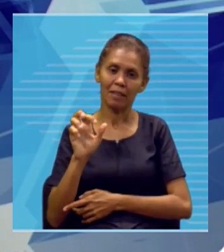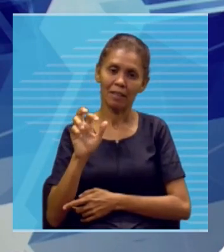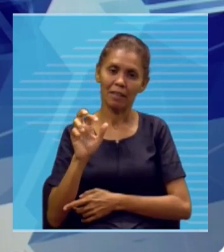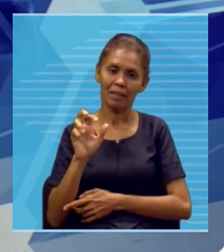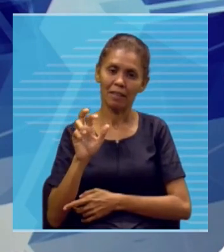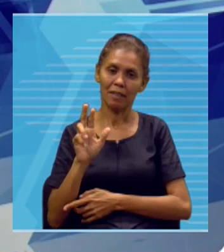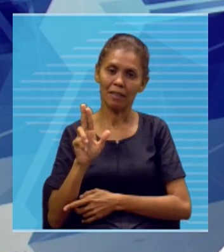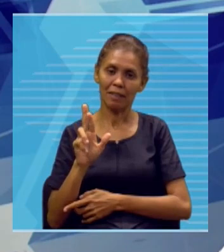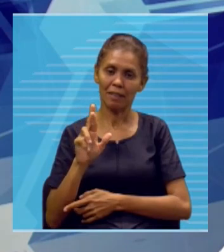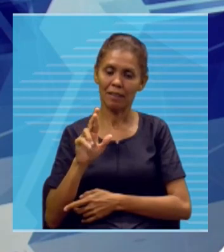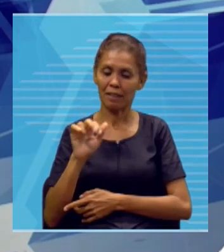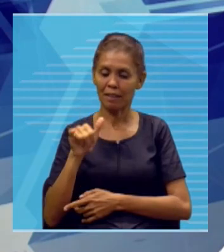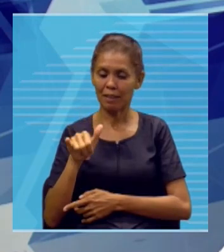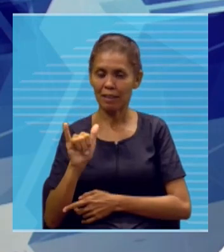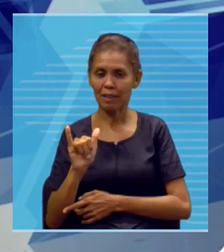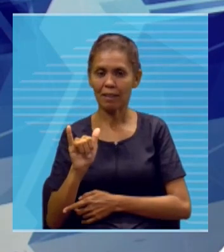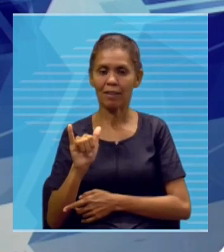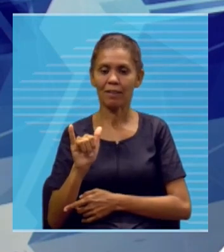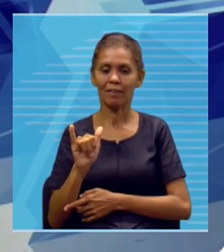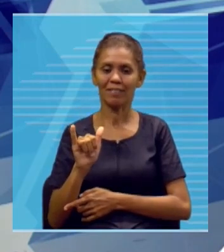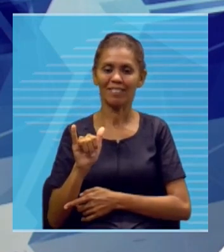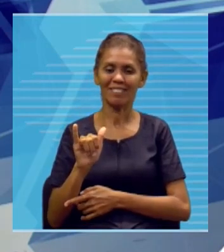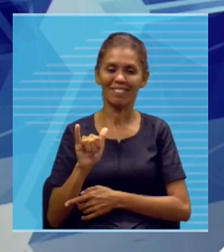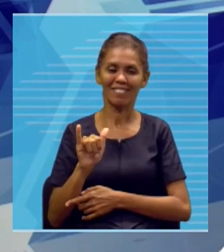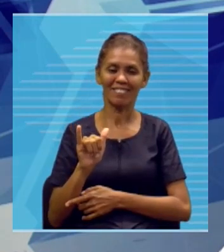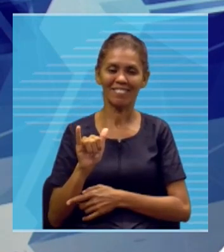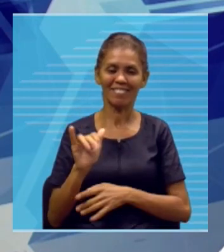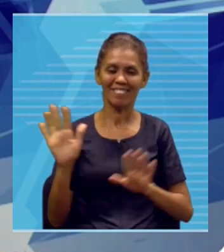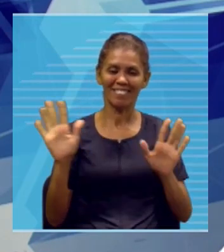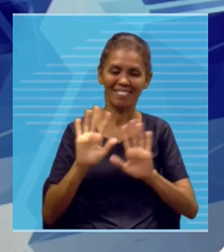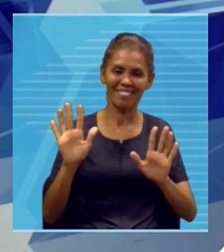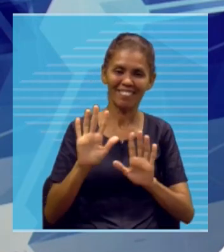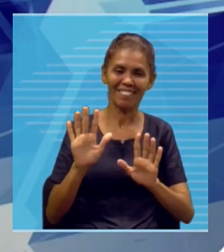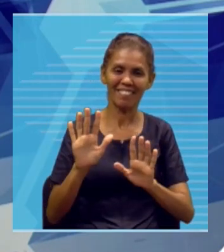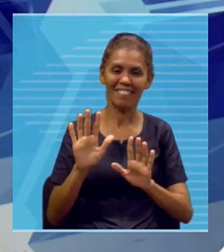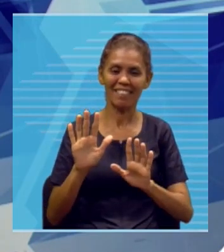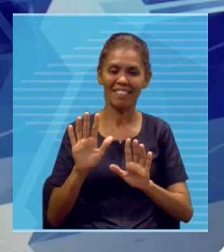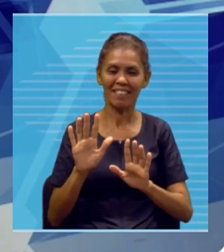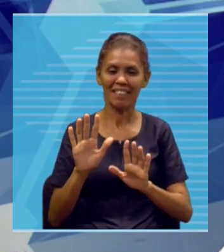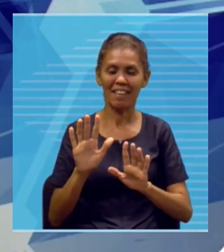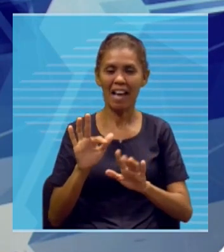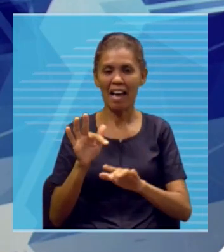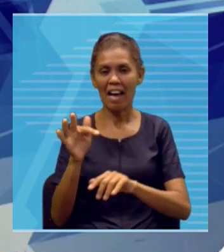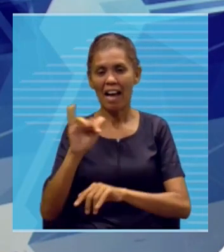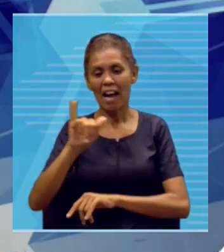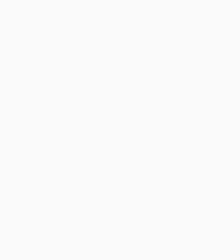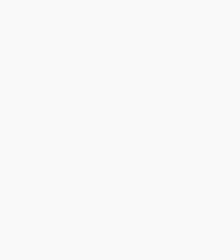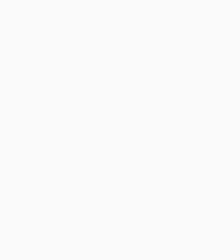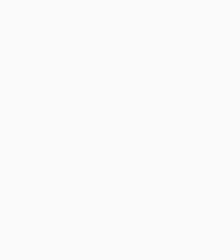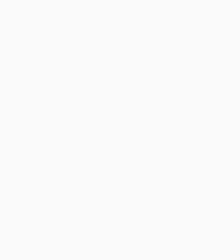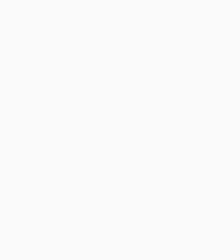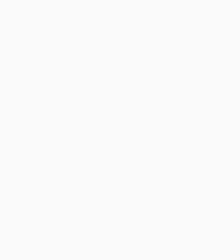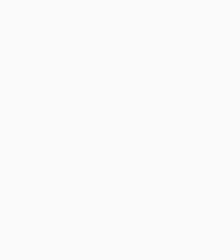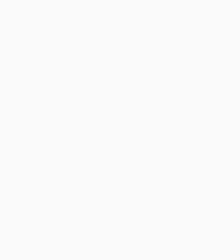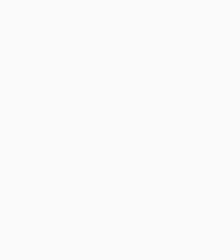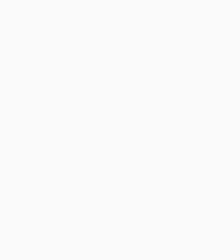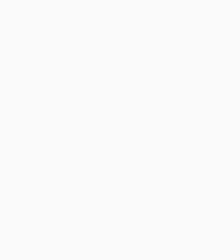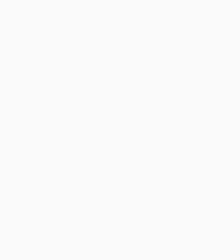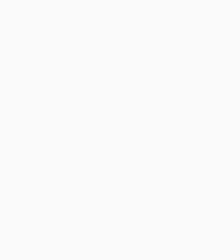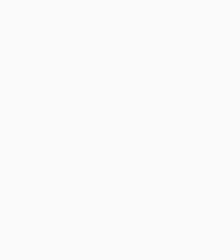encontra agora aqui, ó, só lá em agosto, tá certo? Então, ótimas férias, beijos e até mais.